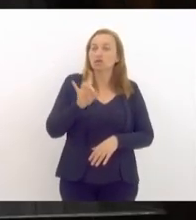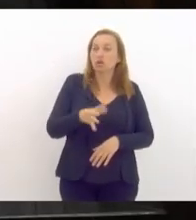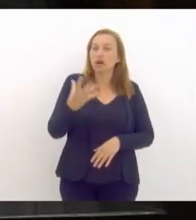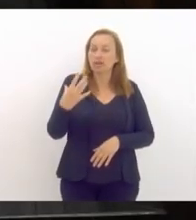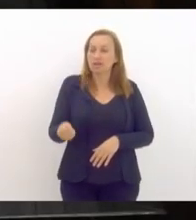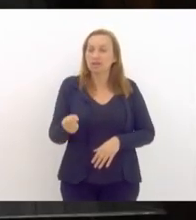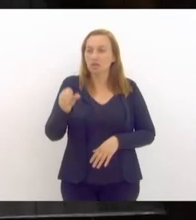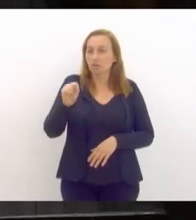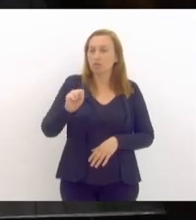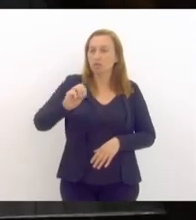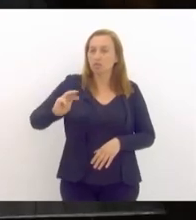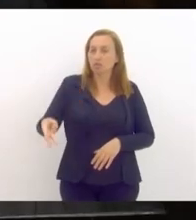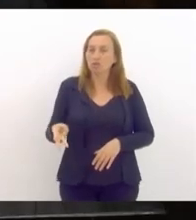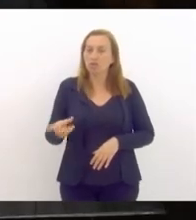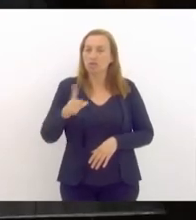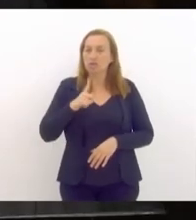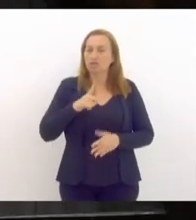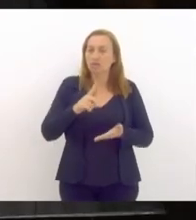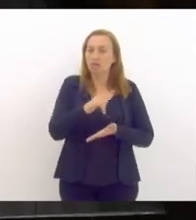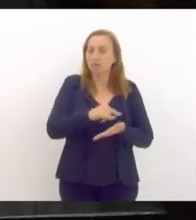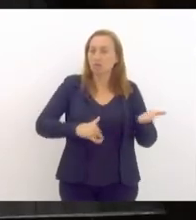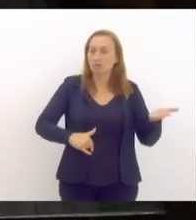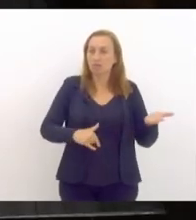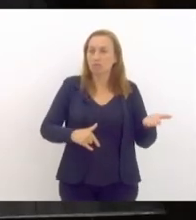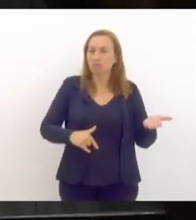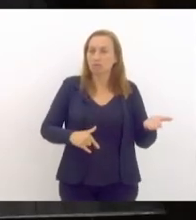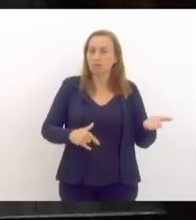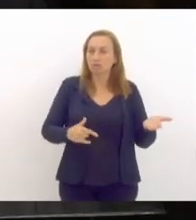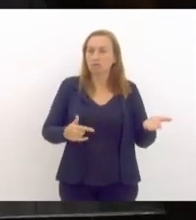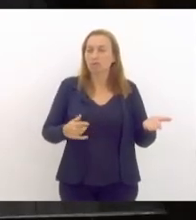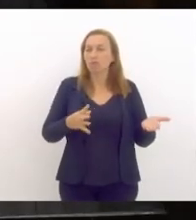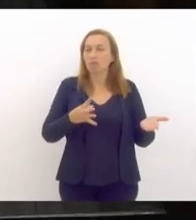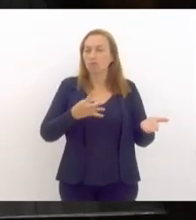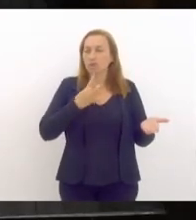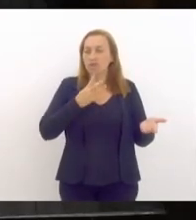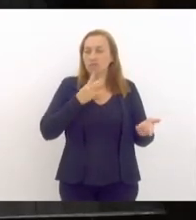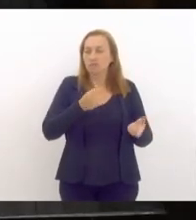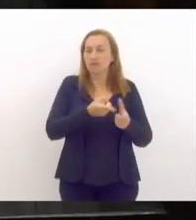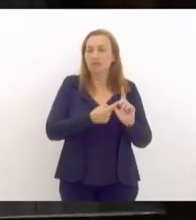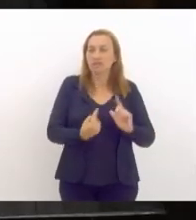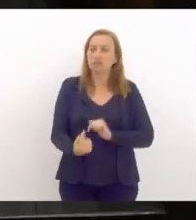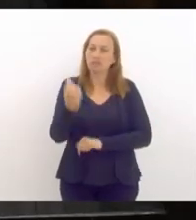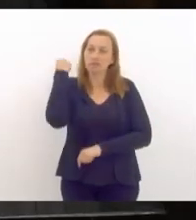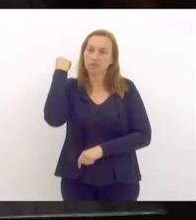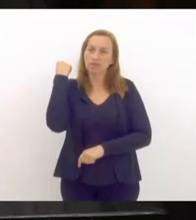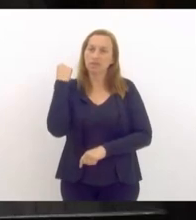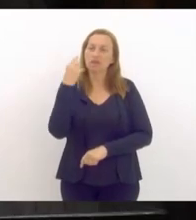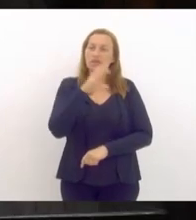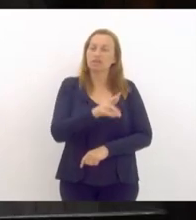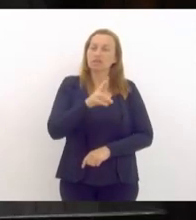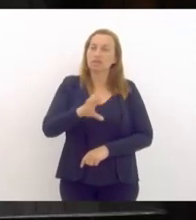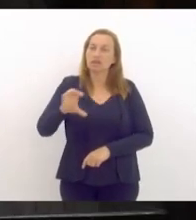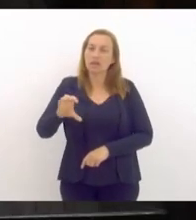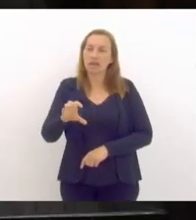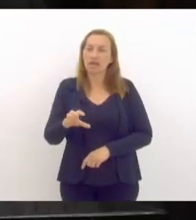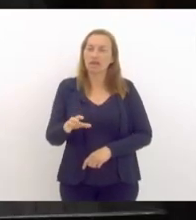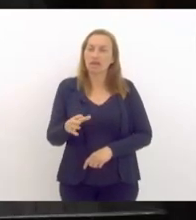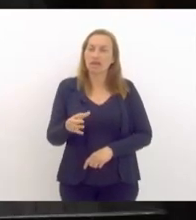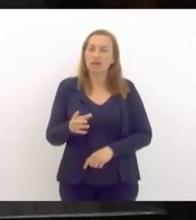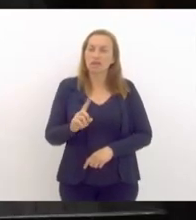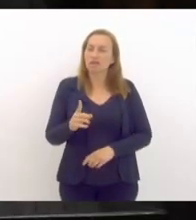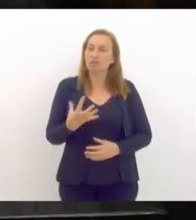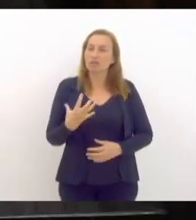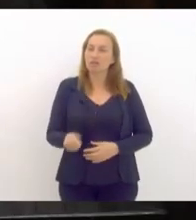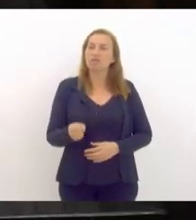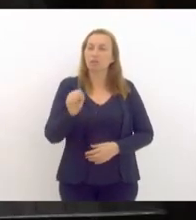se houver um documento com reconhecimento da dívida para trás a CCR Abriu Mão de oito